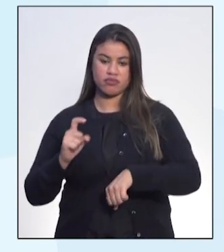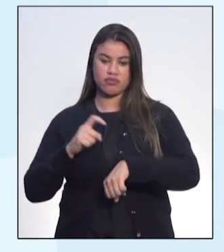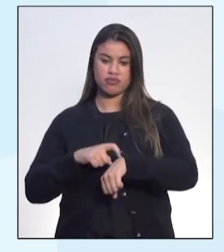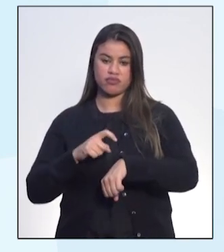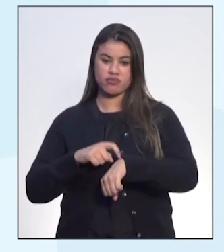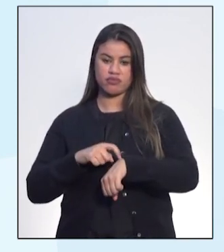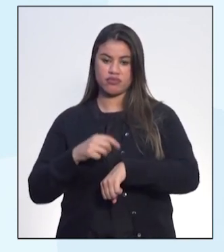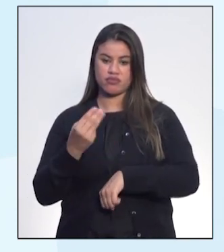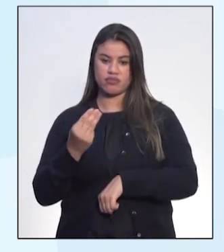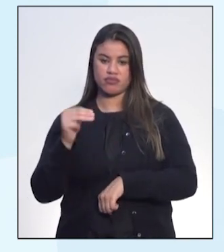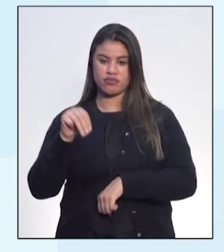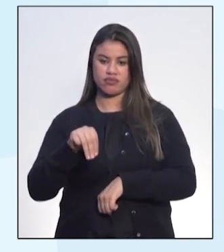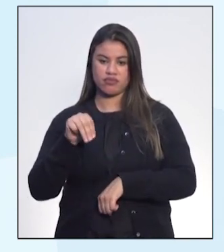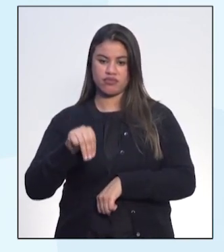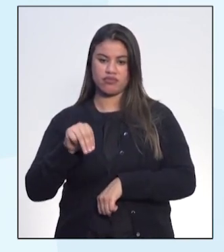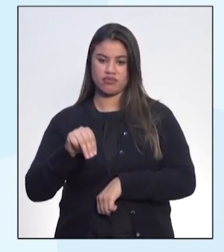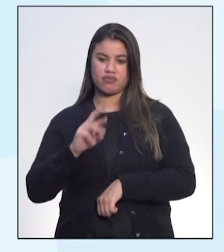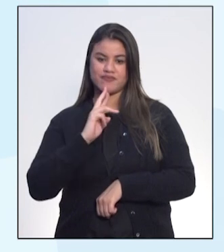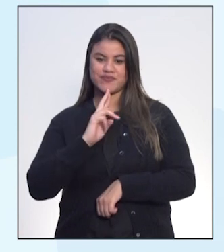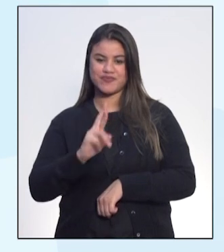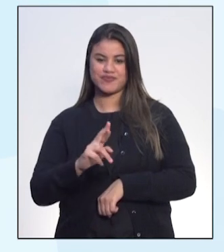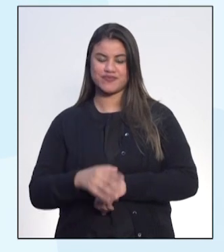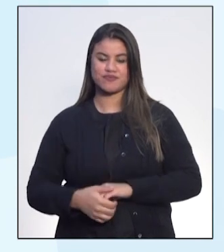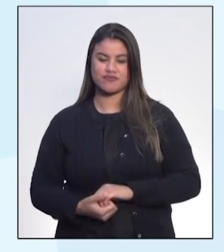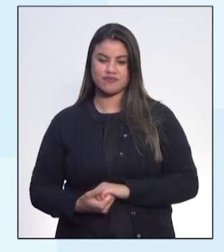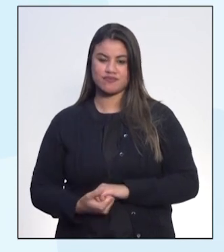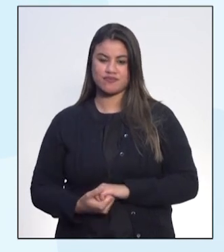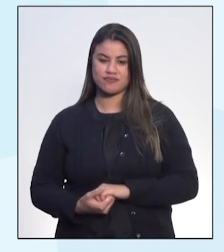vocês aí 3 minutinhos para vocês responderem. Vamos lá?